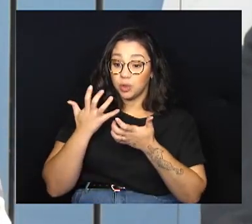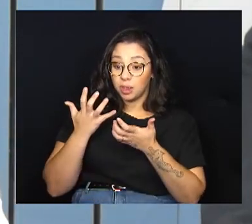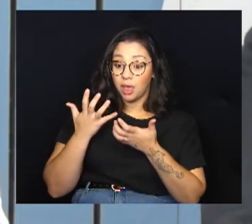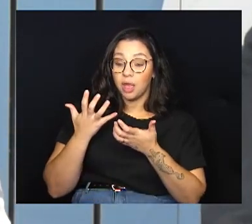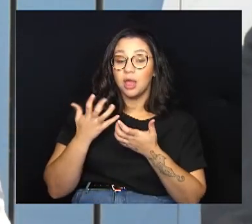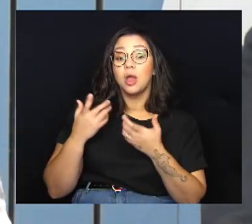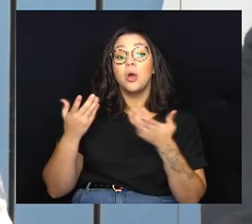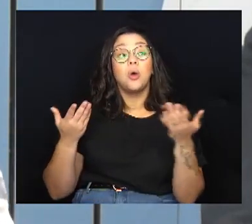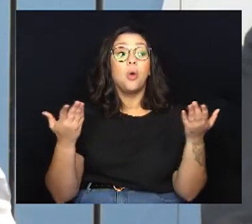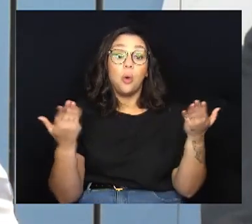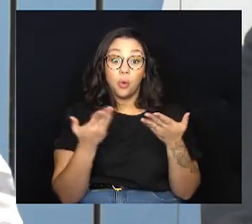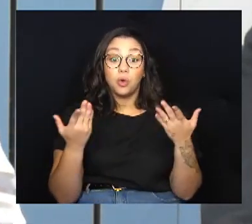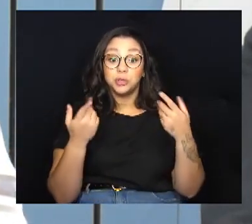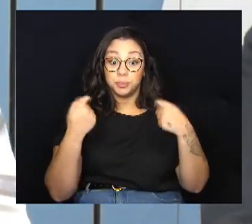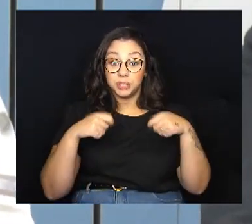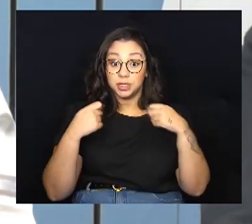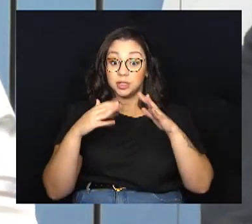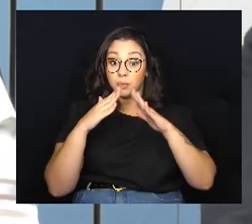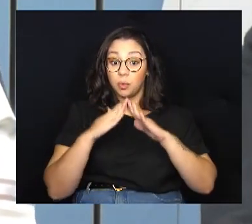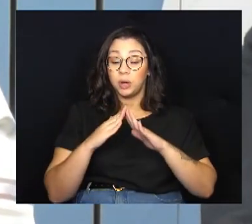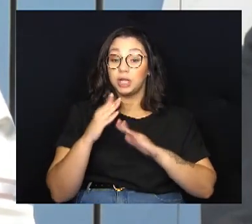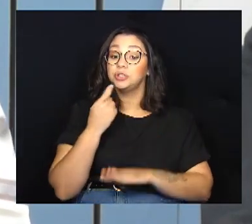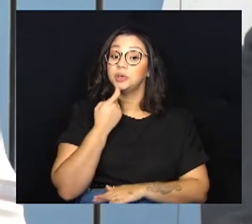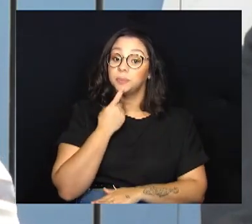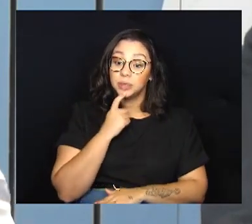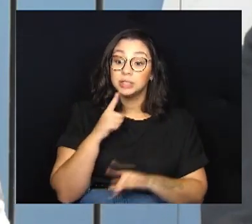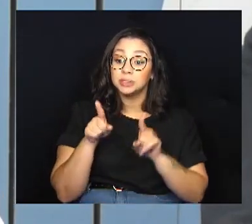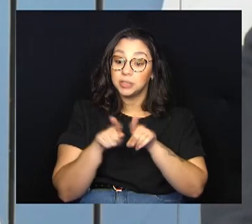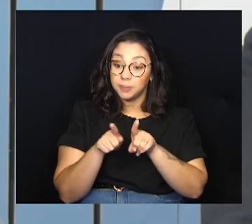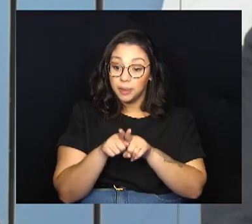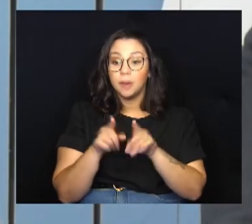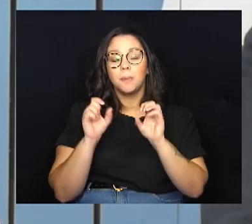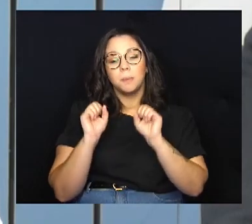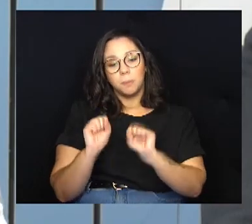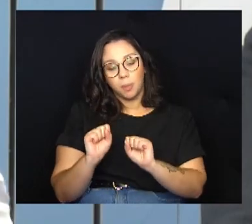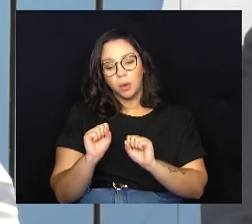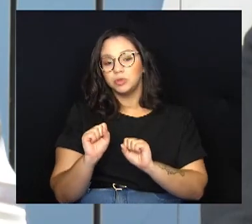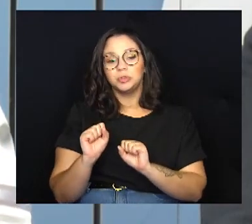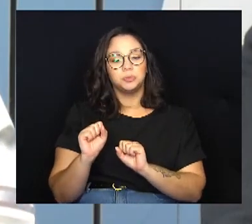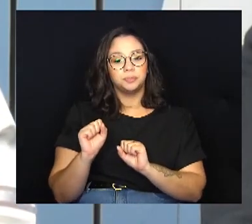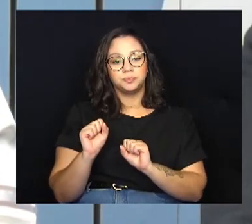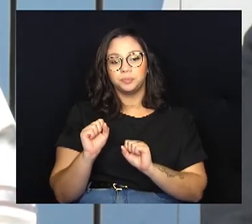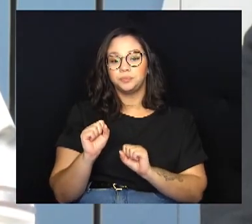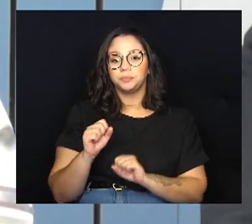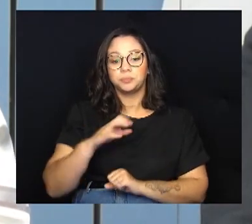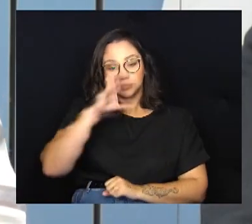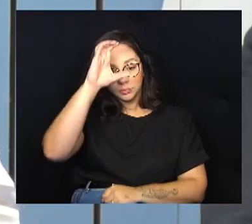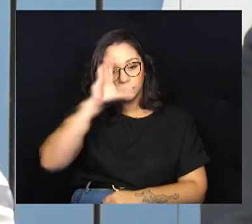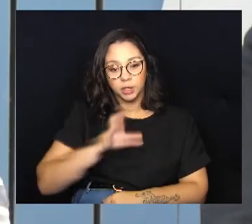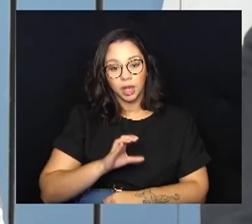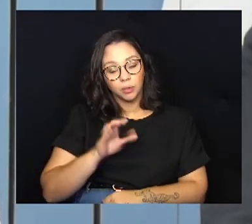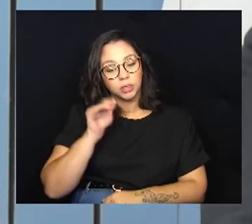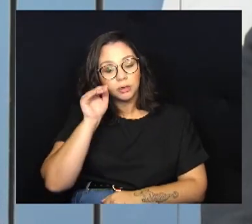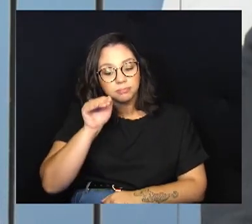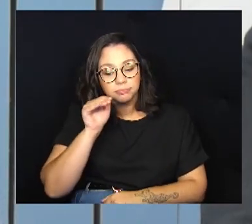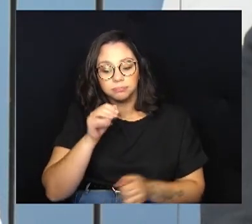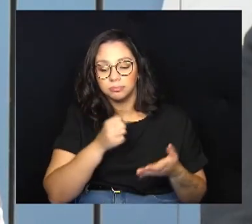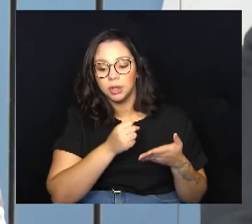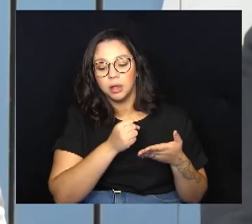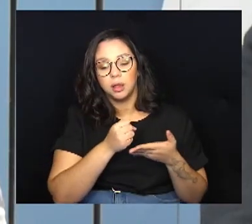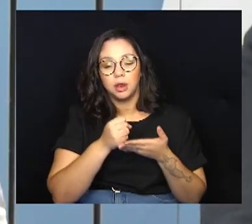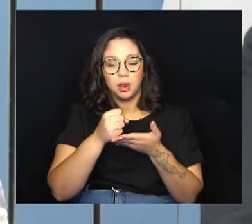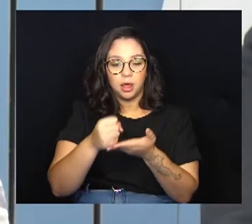uma outra comorbidade. A integração com a sociedade também, né? Sim, mas isso é tudo dentro do seu devido tempo, não é de qualquer forma,